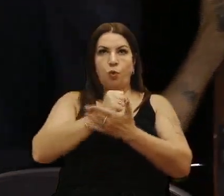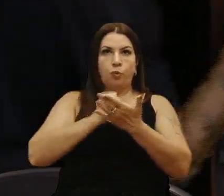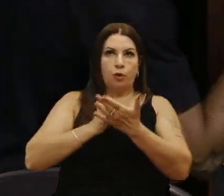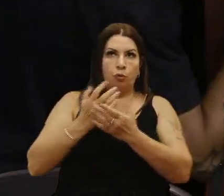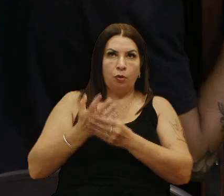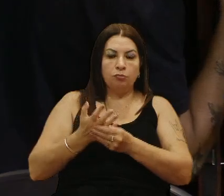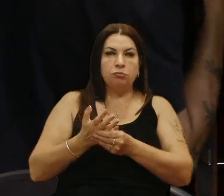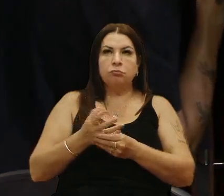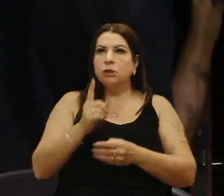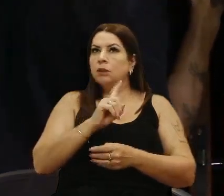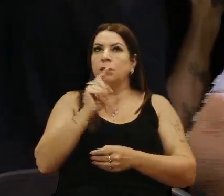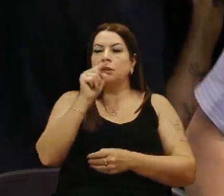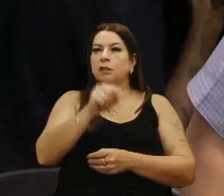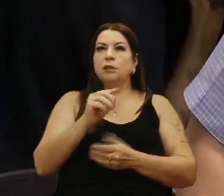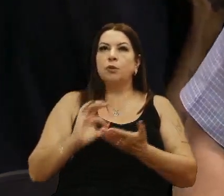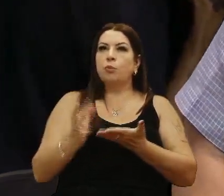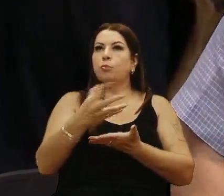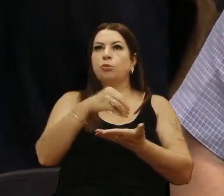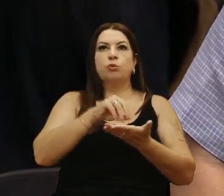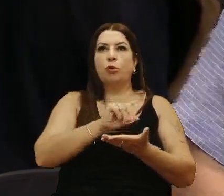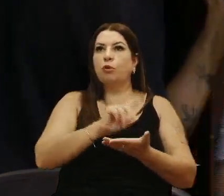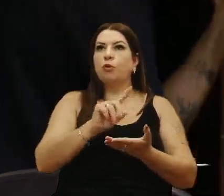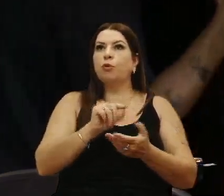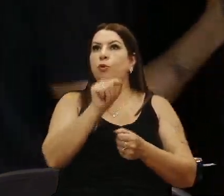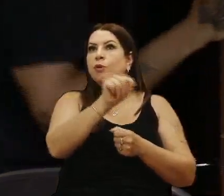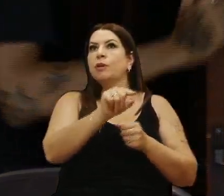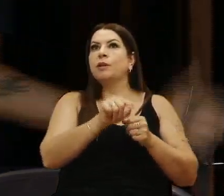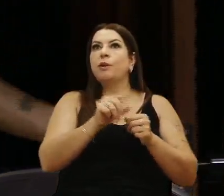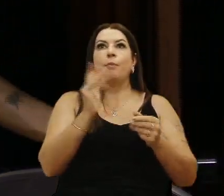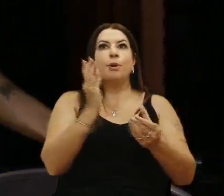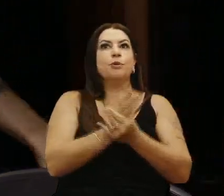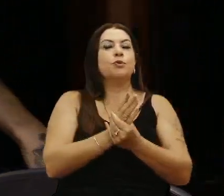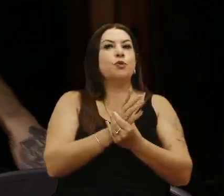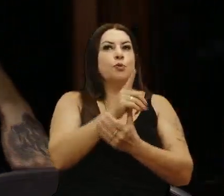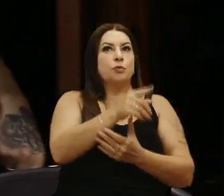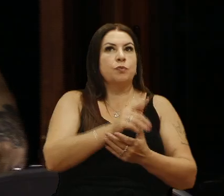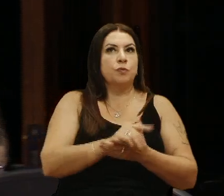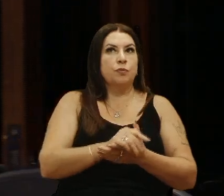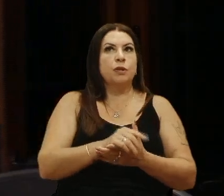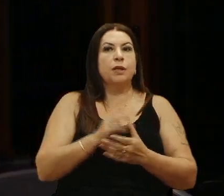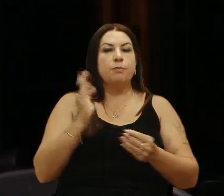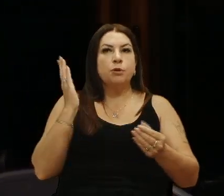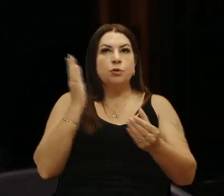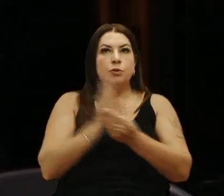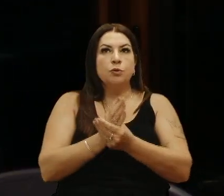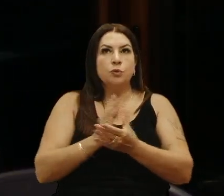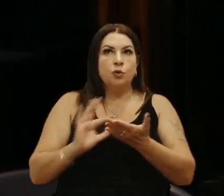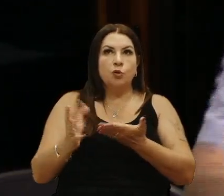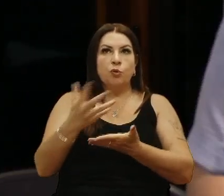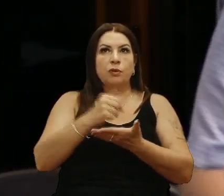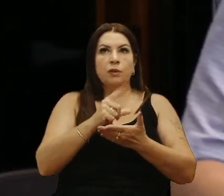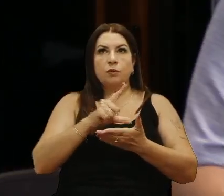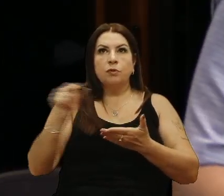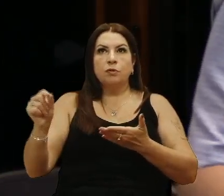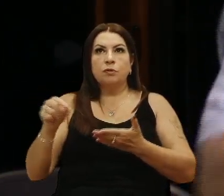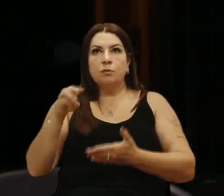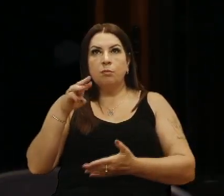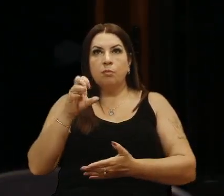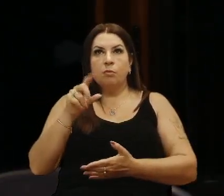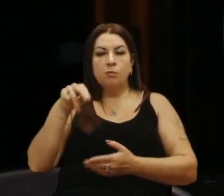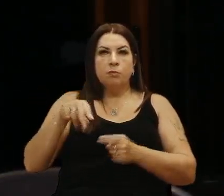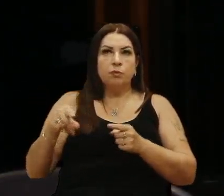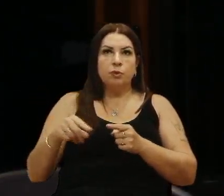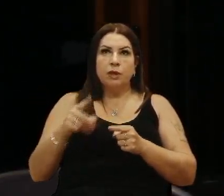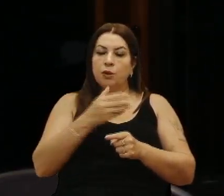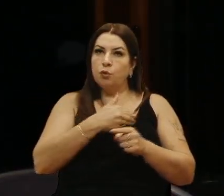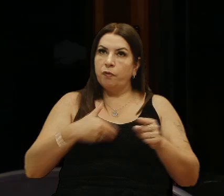de Lourdes não botou a Codeca no pau, vereador Jack. Não processou a Codeca. Quem processou a Codeca quando saiu foi o Milton Balbinotti. Então, quem